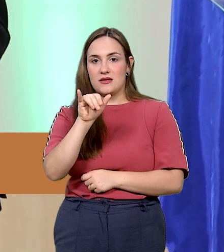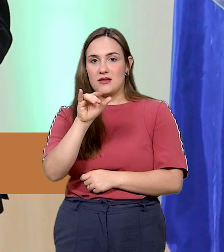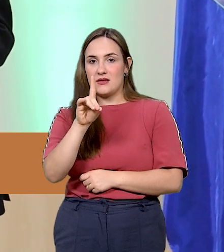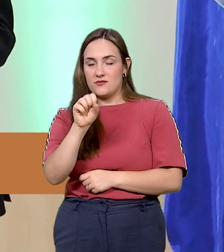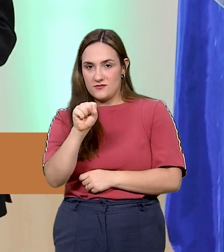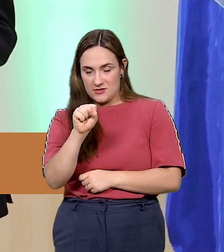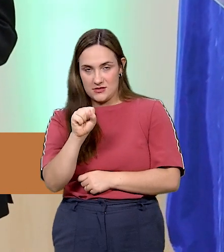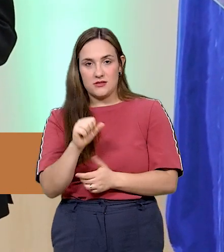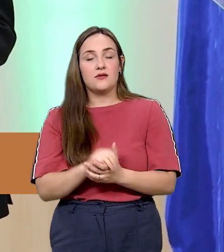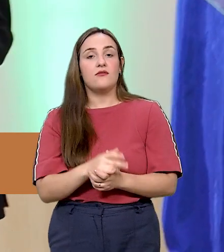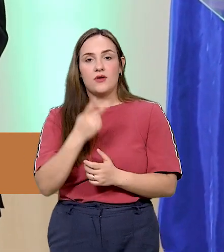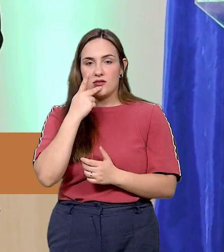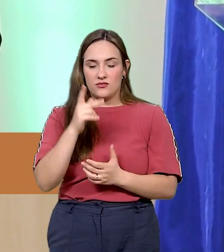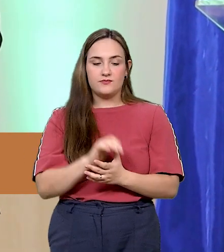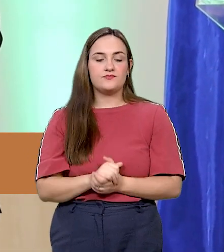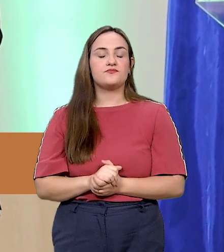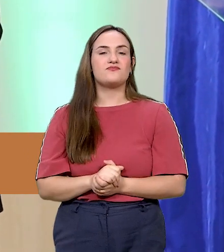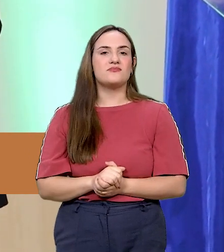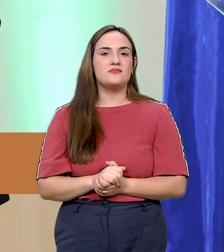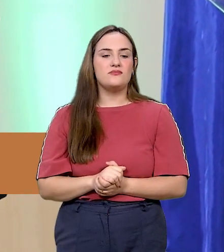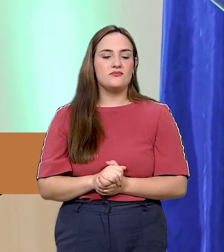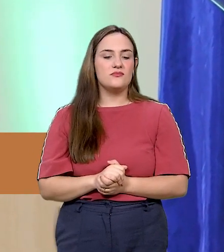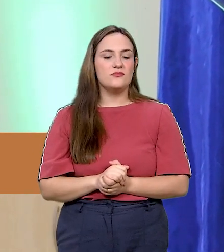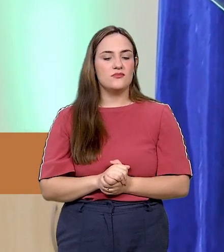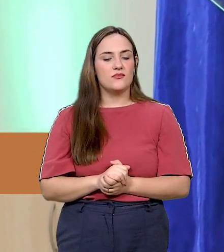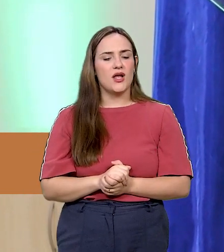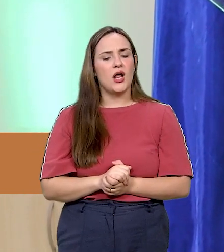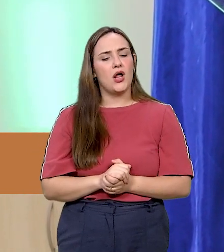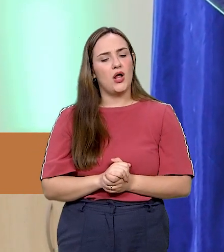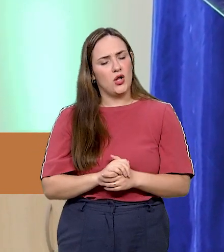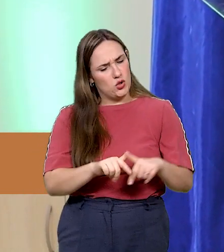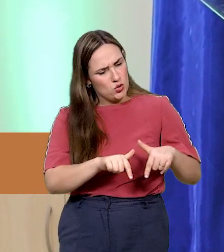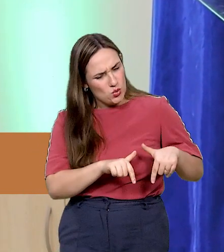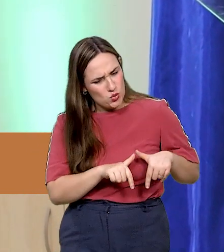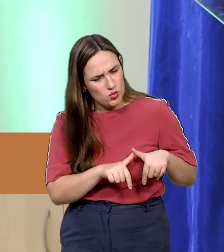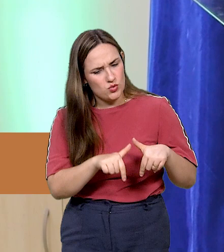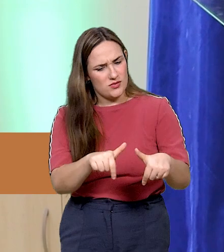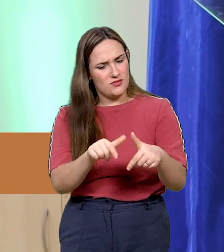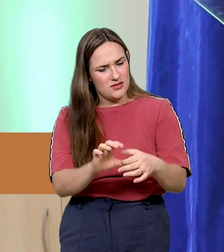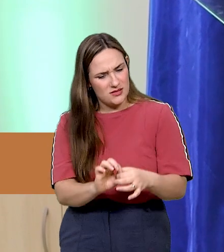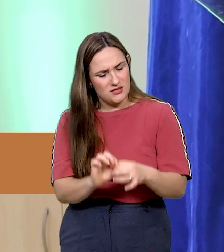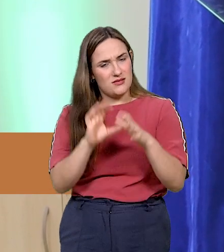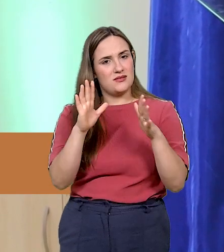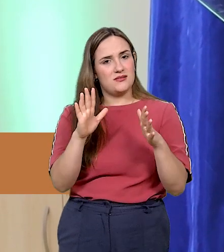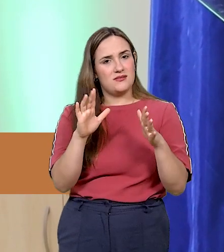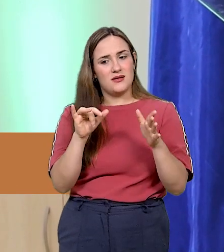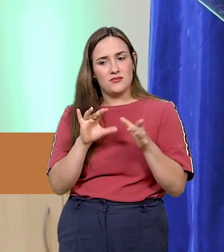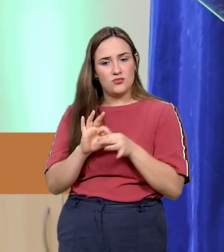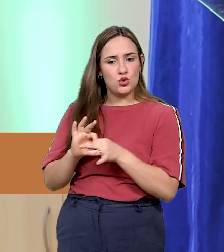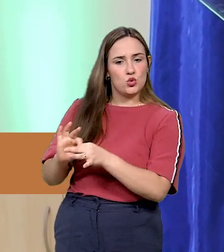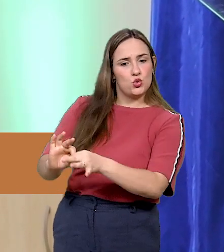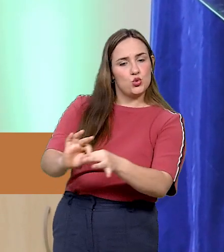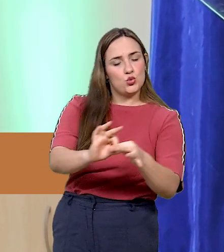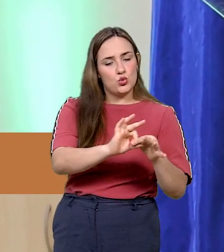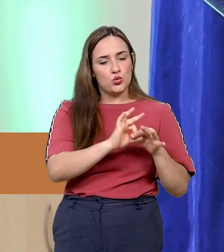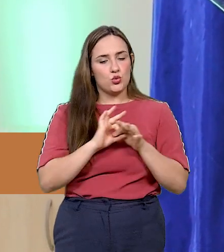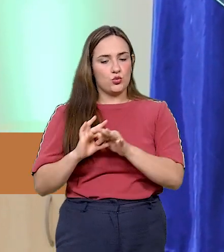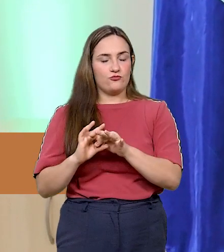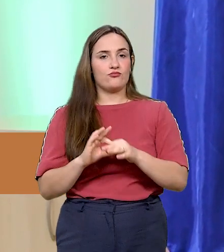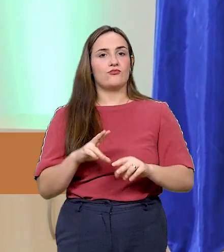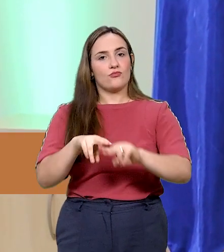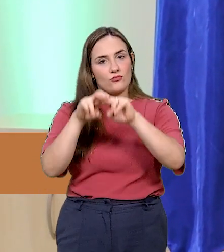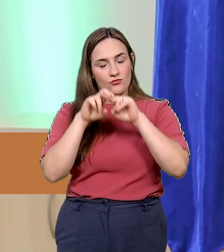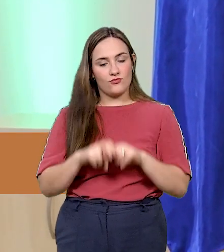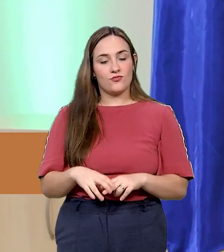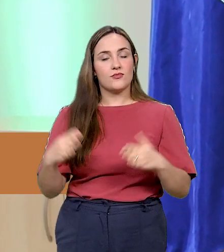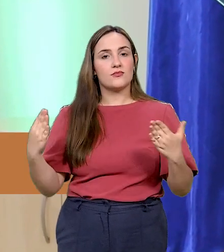as lutas pela liberdade são interrelacionadas. Assim, ao inaugurar essa